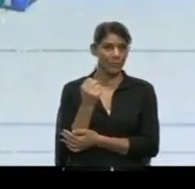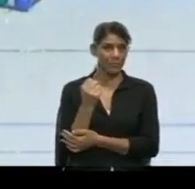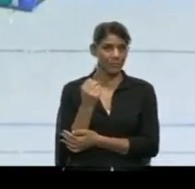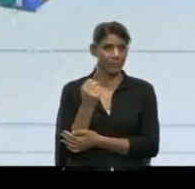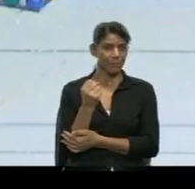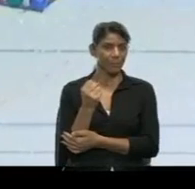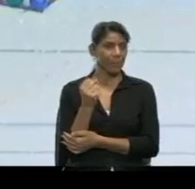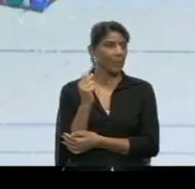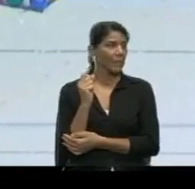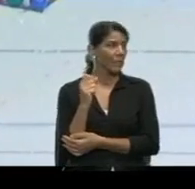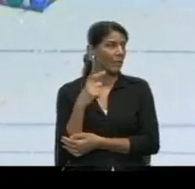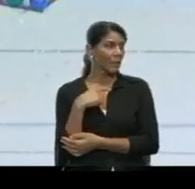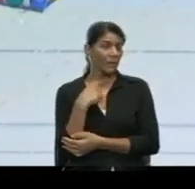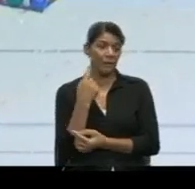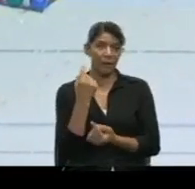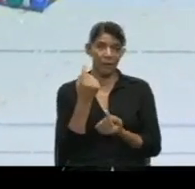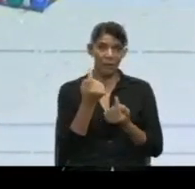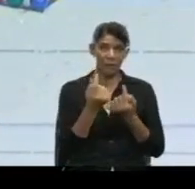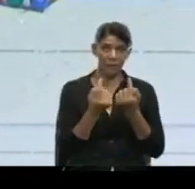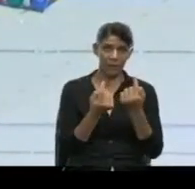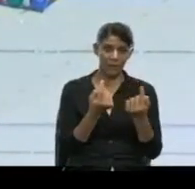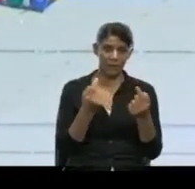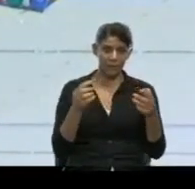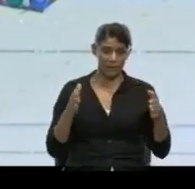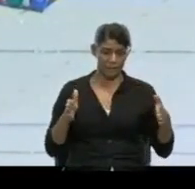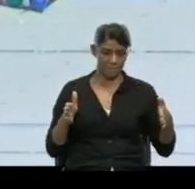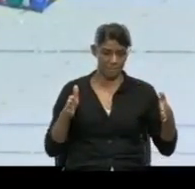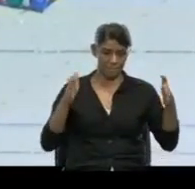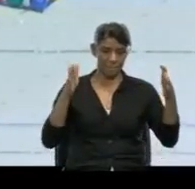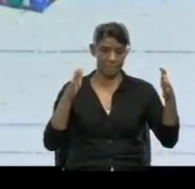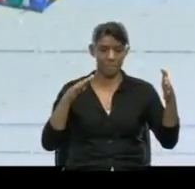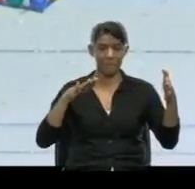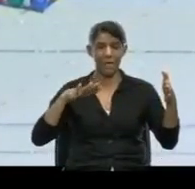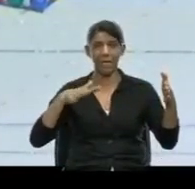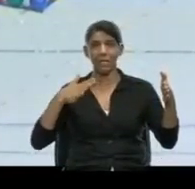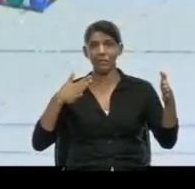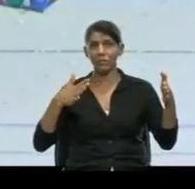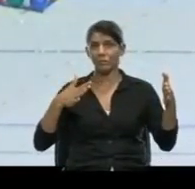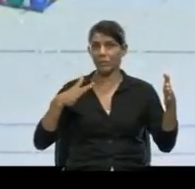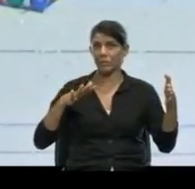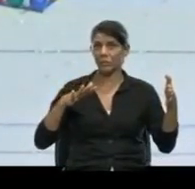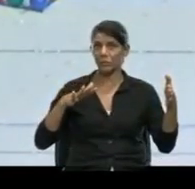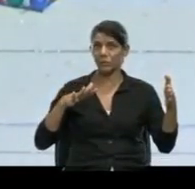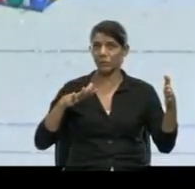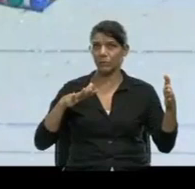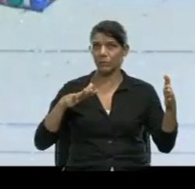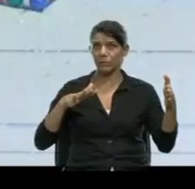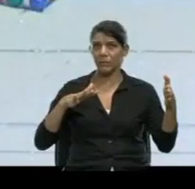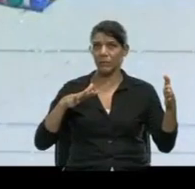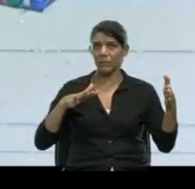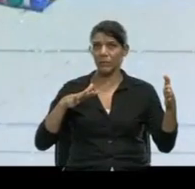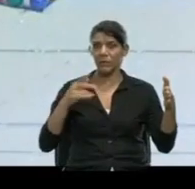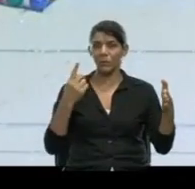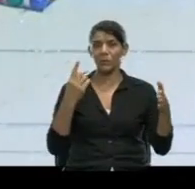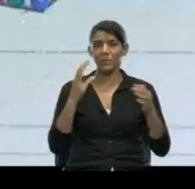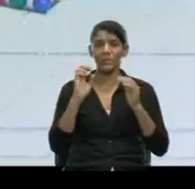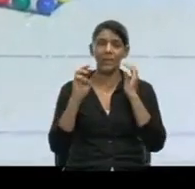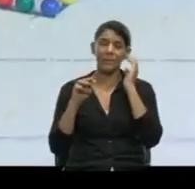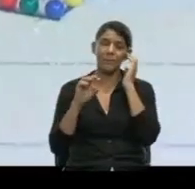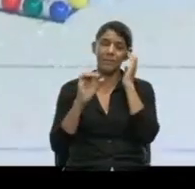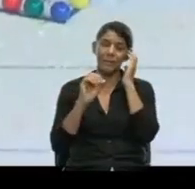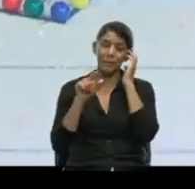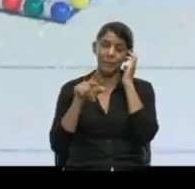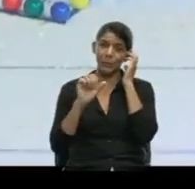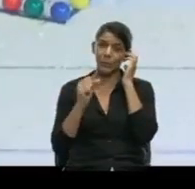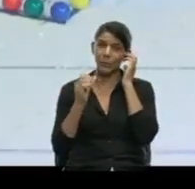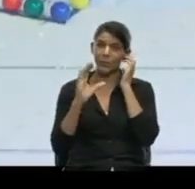Então, cada parede vai ter mais ou menos um pouco menos de 1 centímetro,